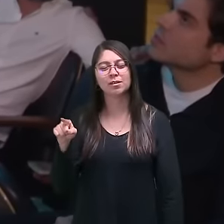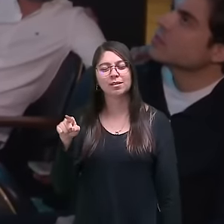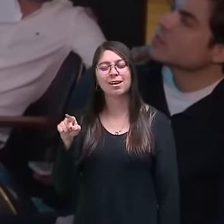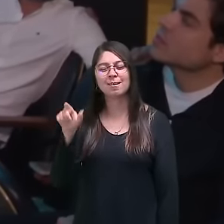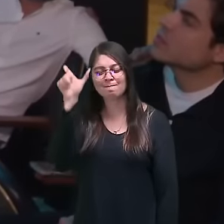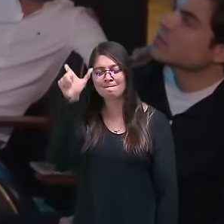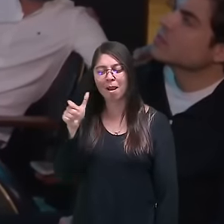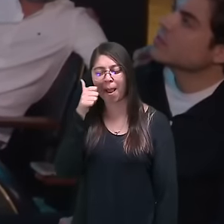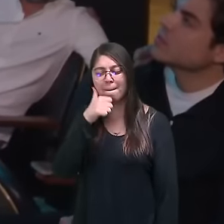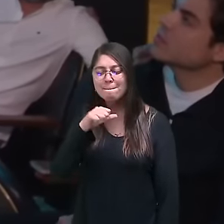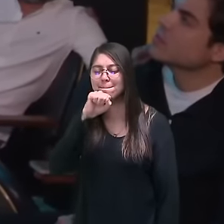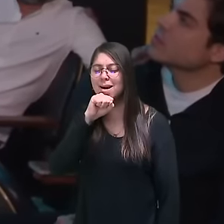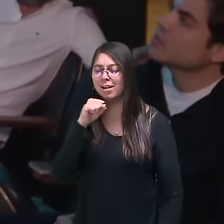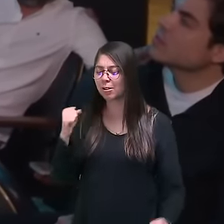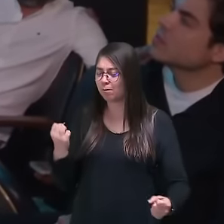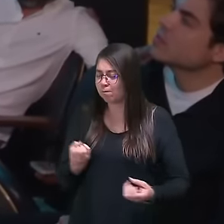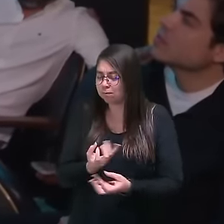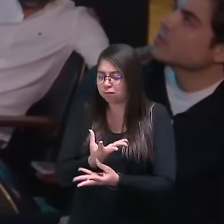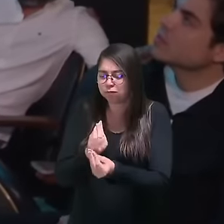multitudes.